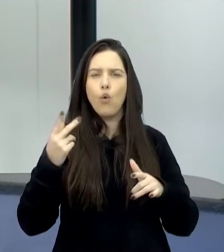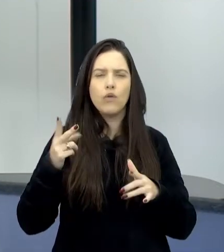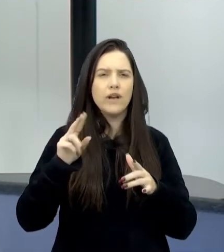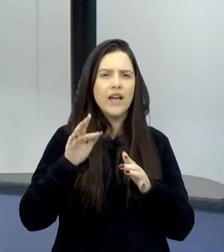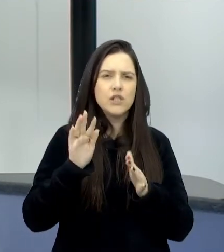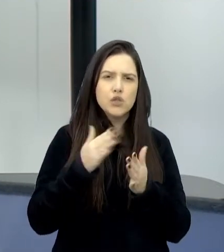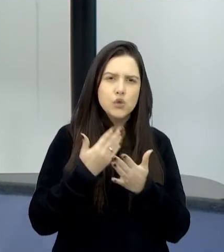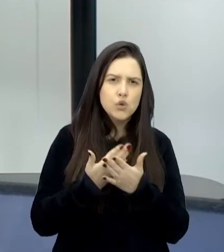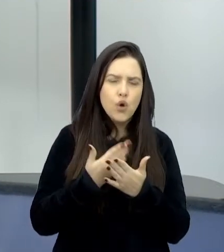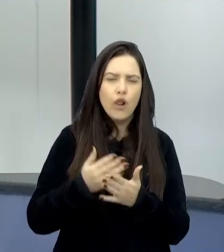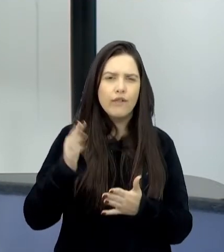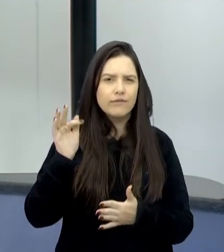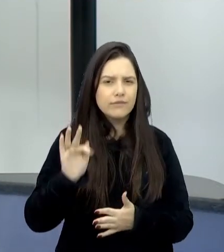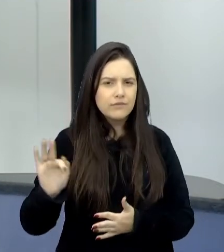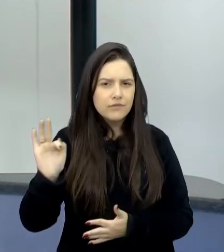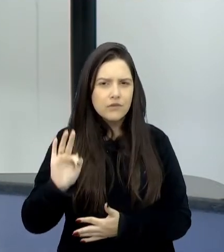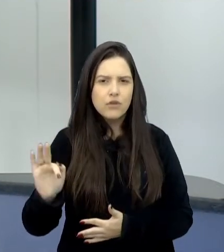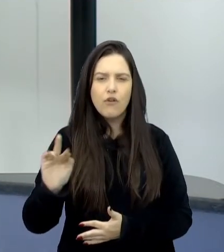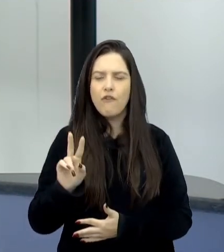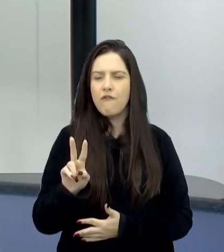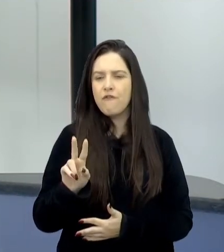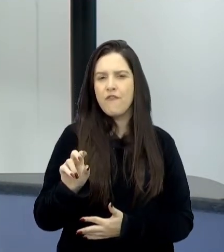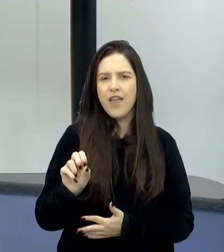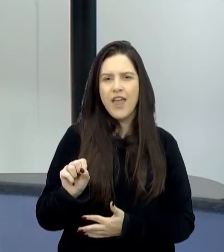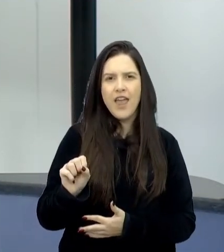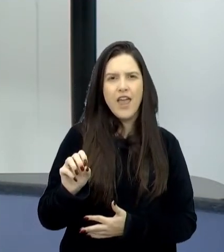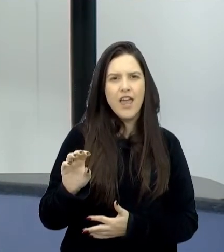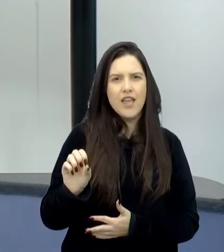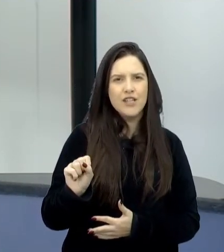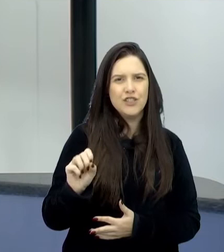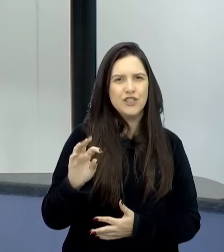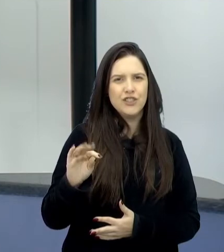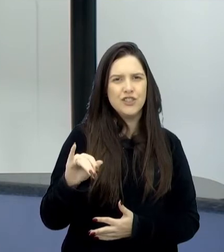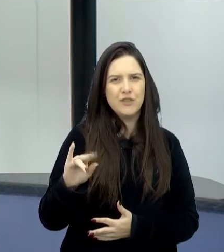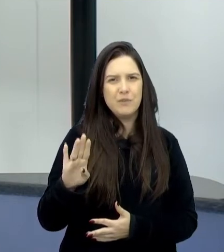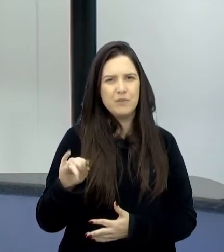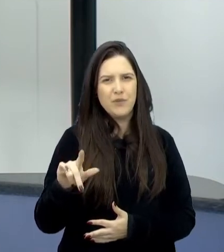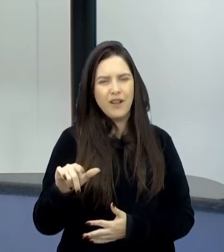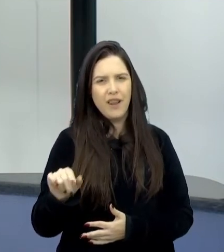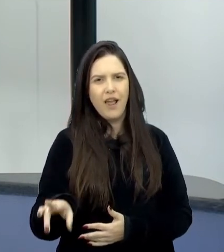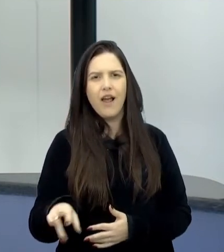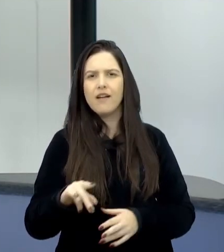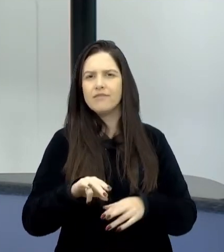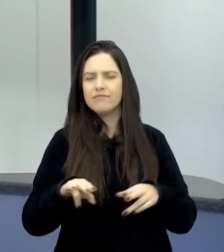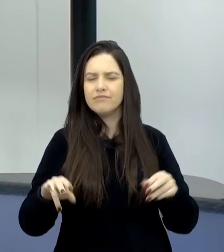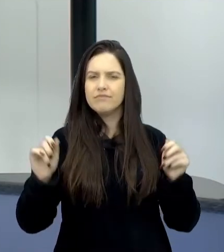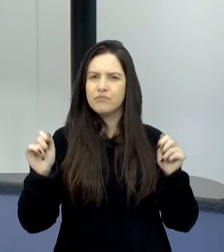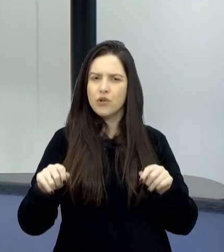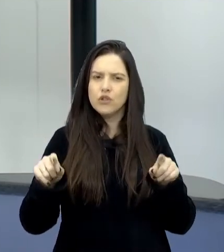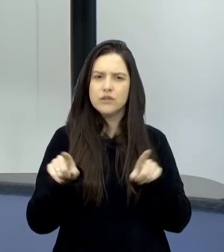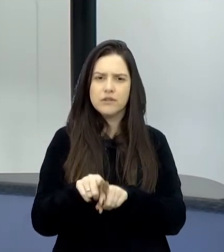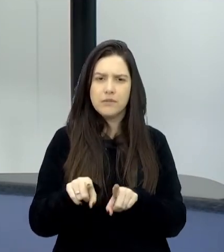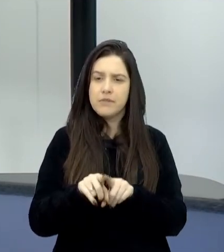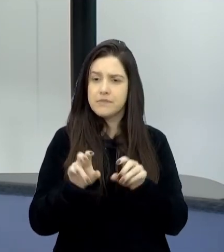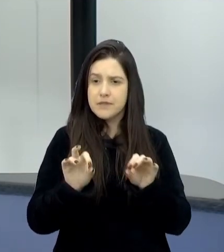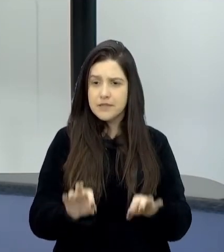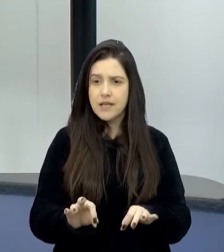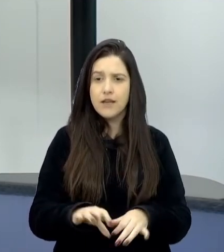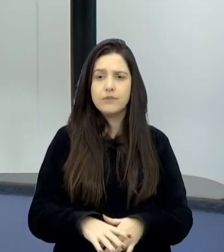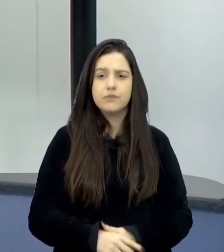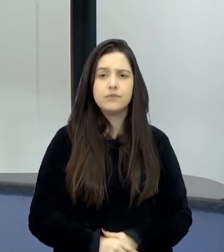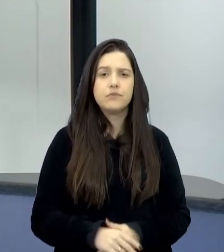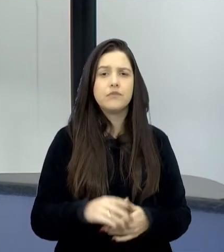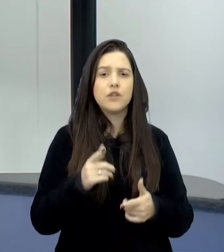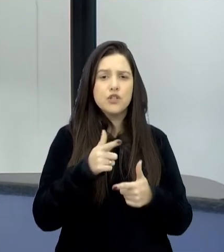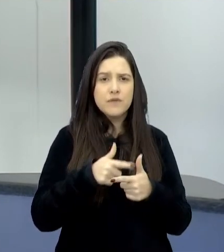coisas acontecem aí no Enem, veja que é uma questão de Enem, e é fácil de fazer, você só precisa de operações básicas, tá certo? De divisão